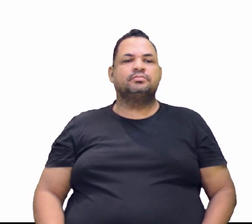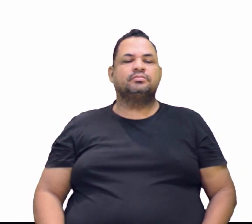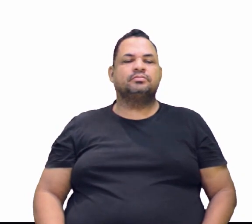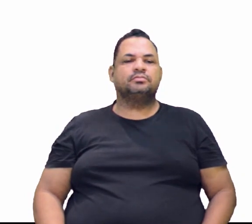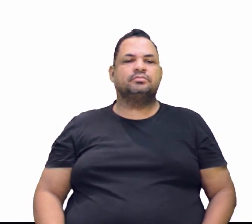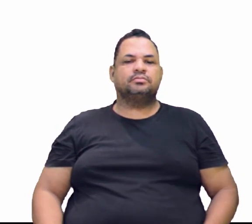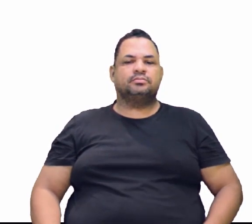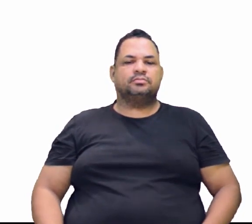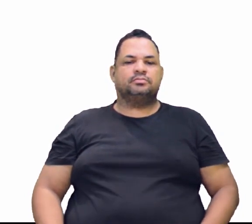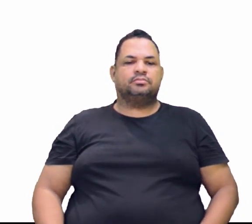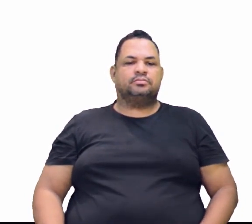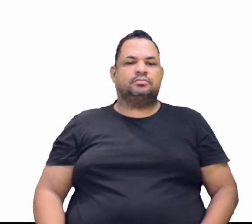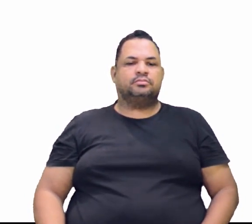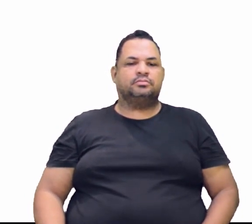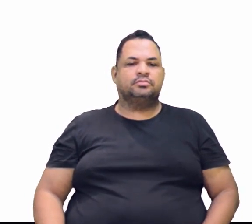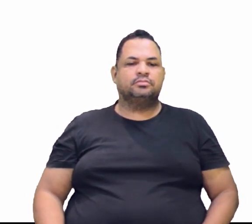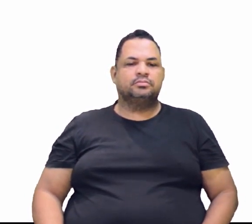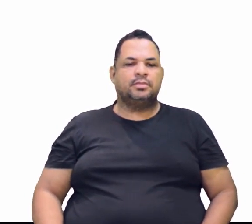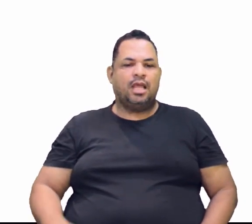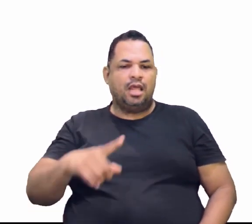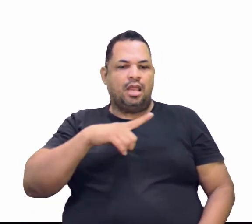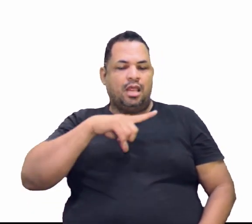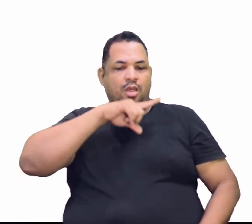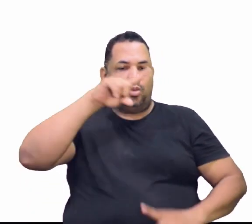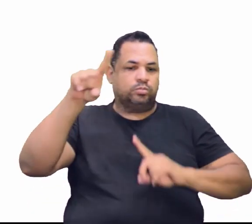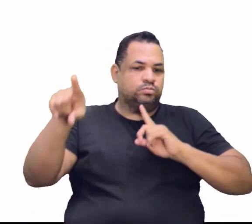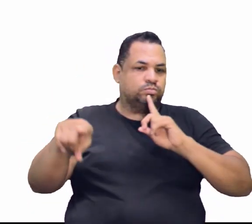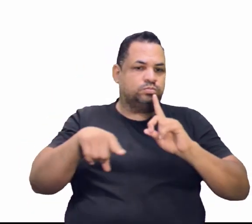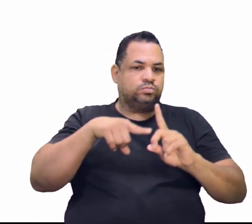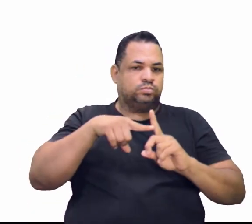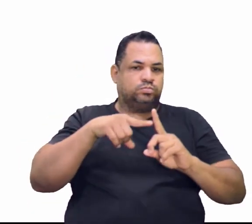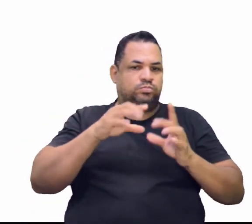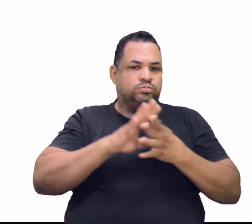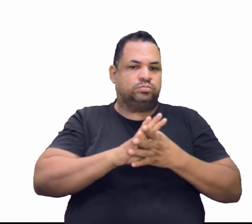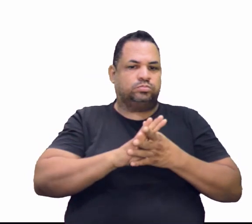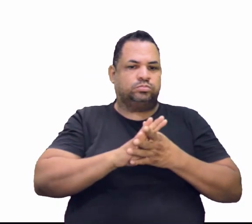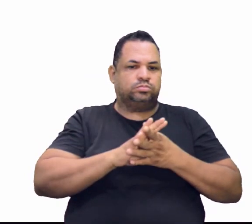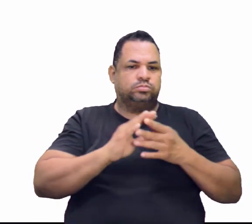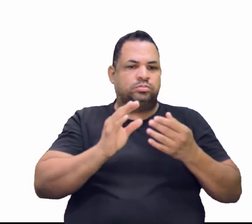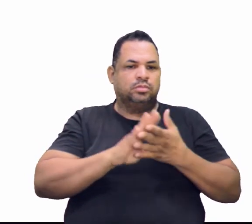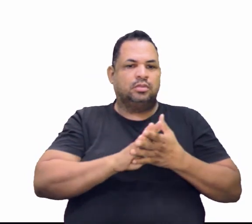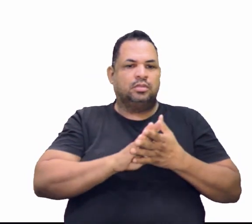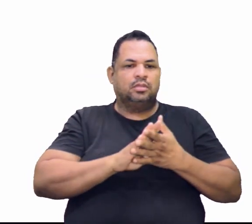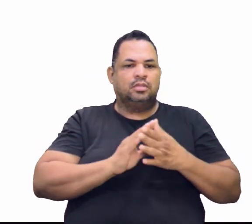aí, ele ganha a missão de interligar